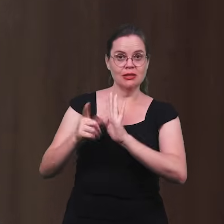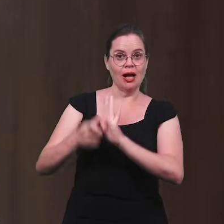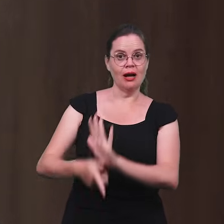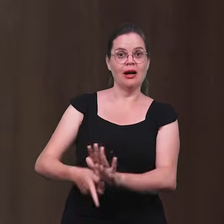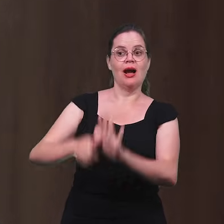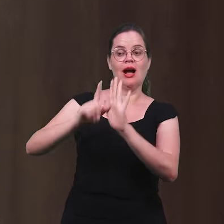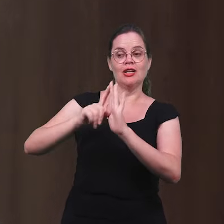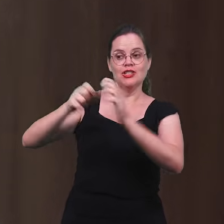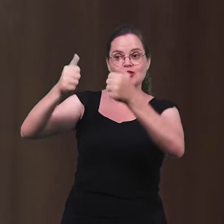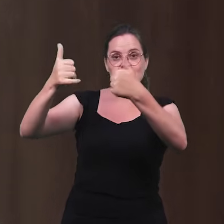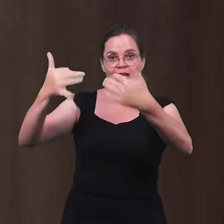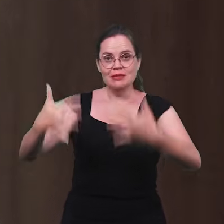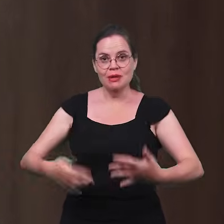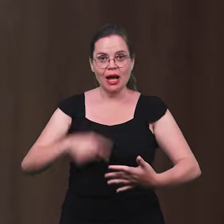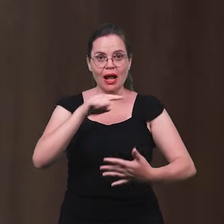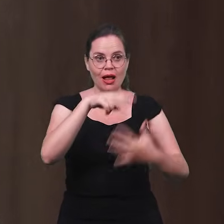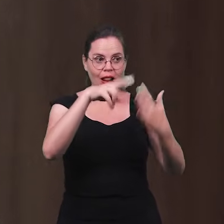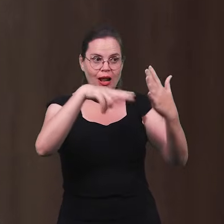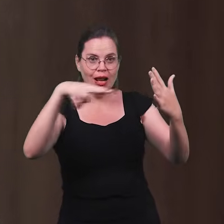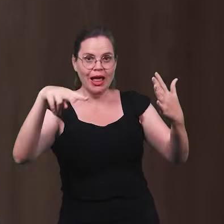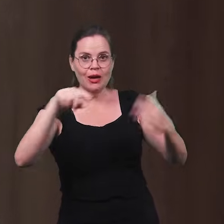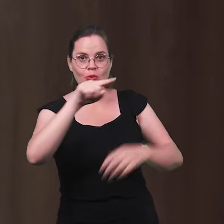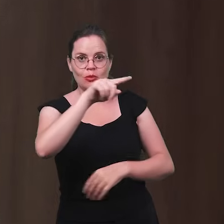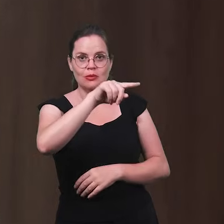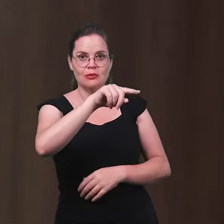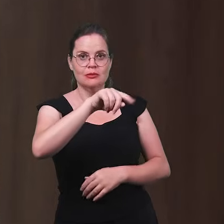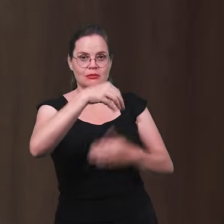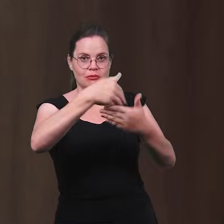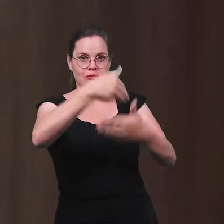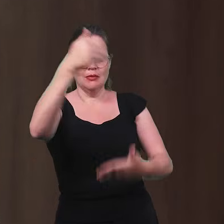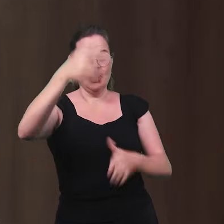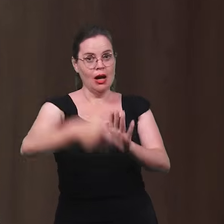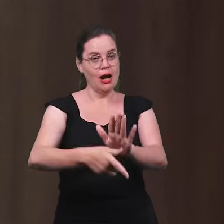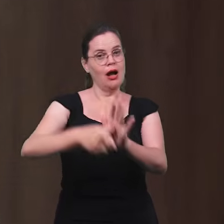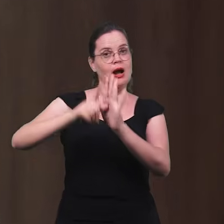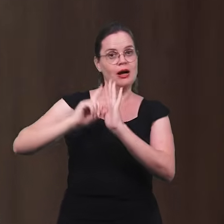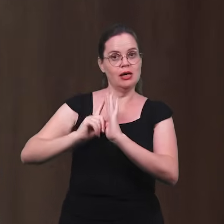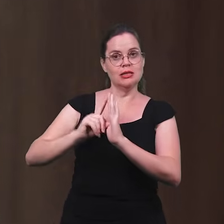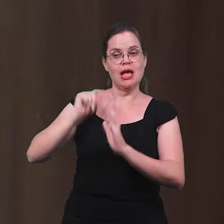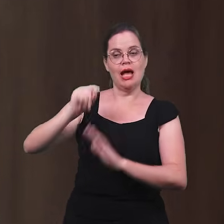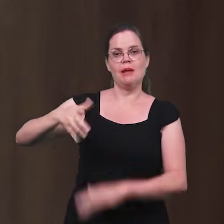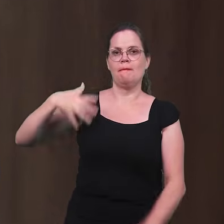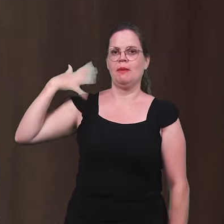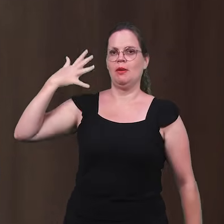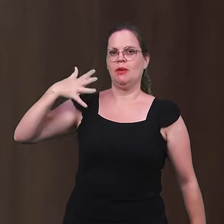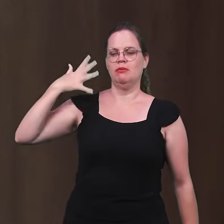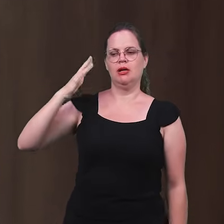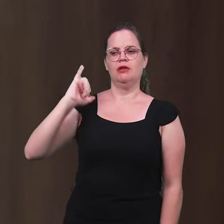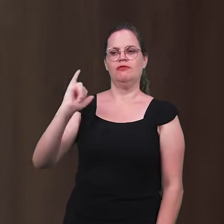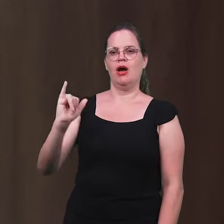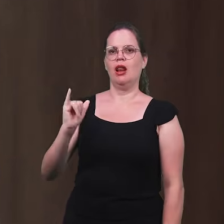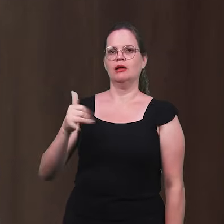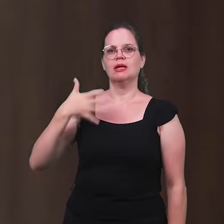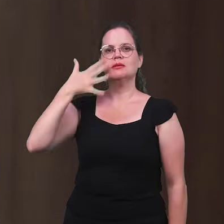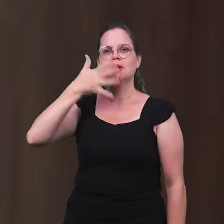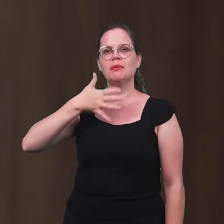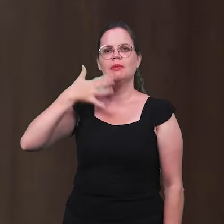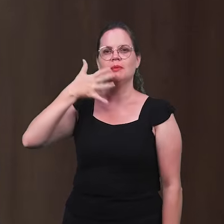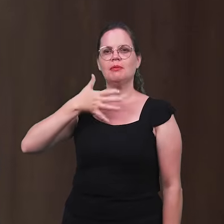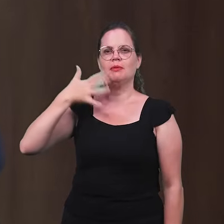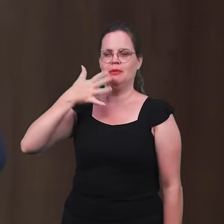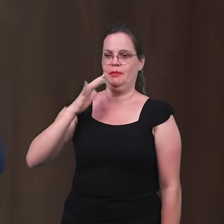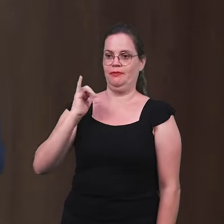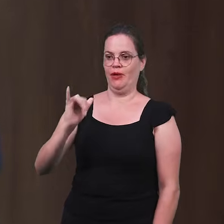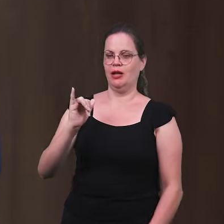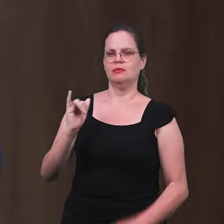ele faz um discurso Ou seja, ele profere algumas